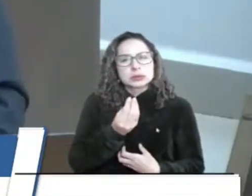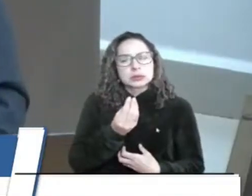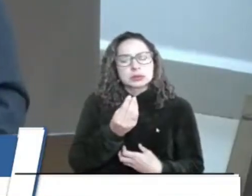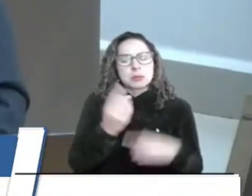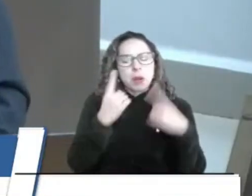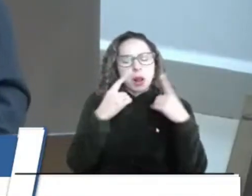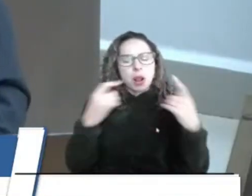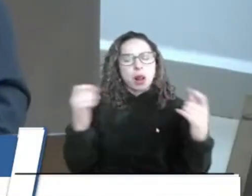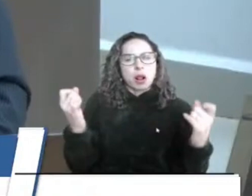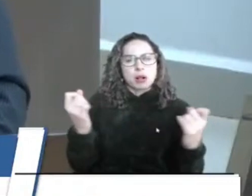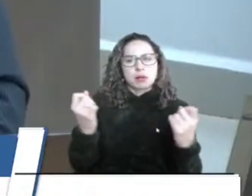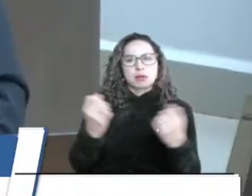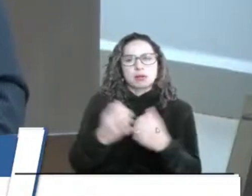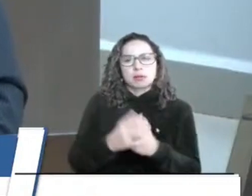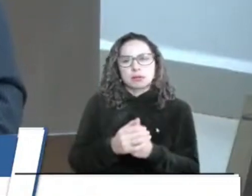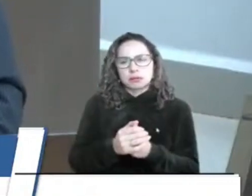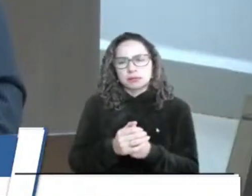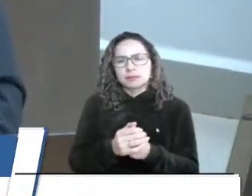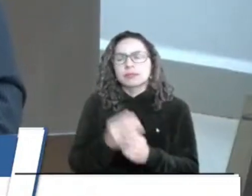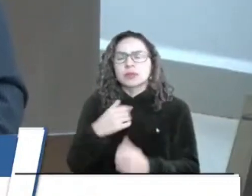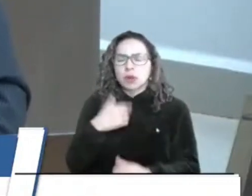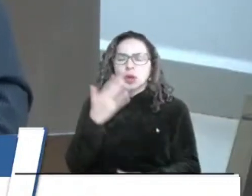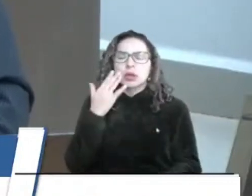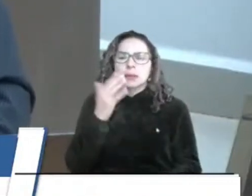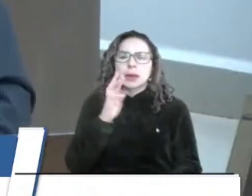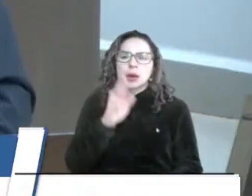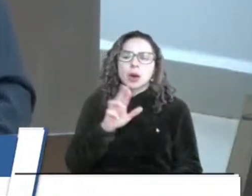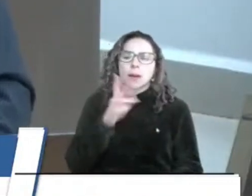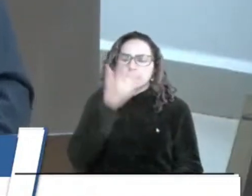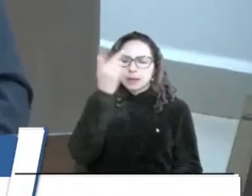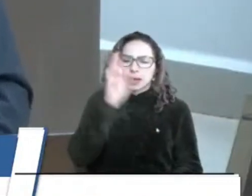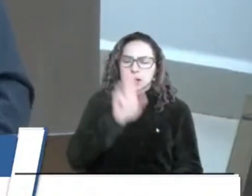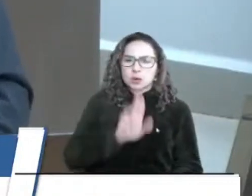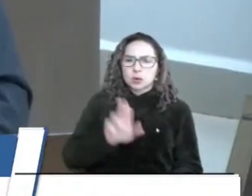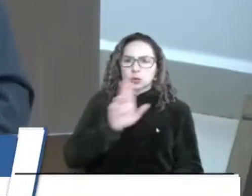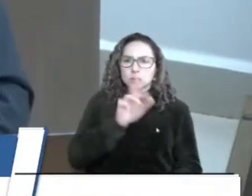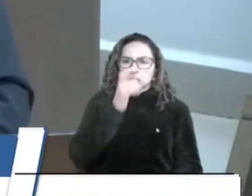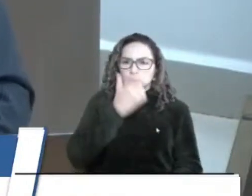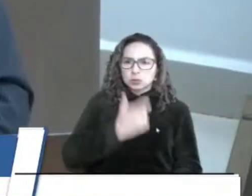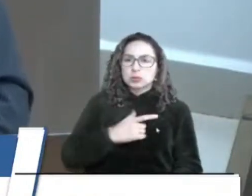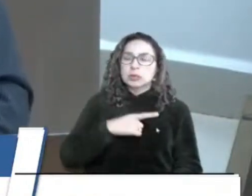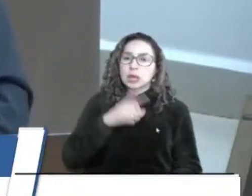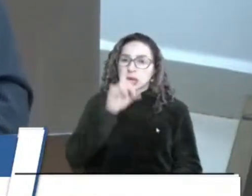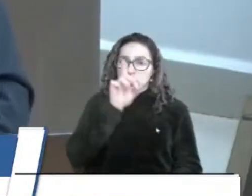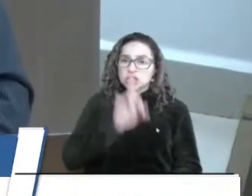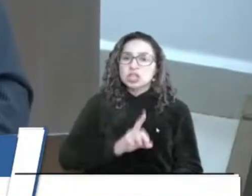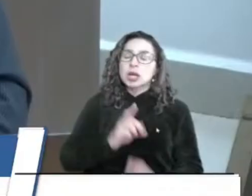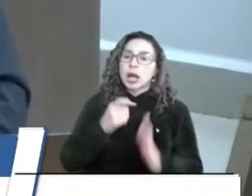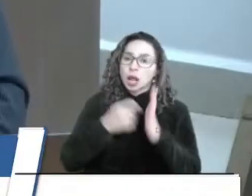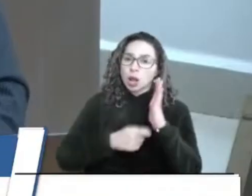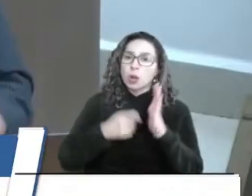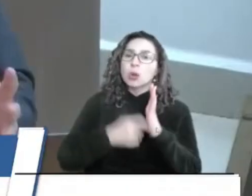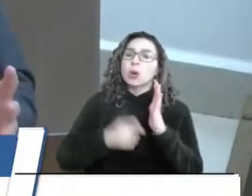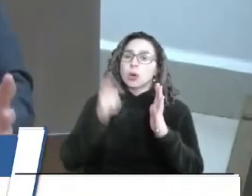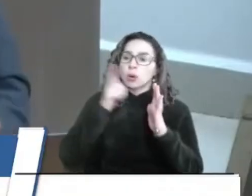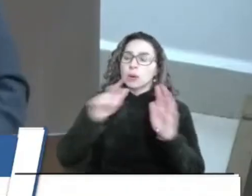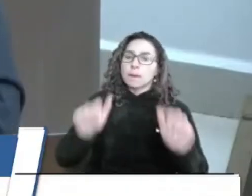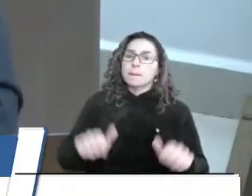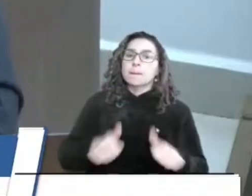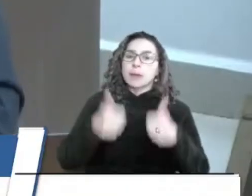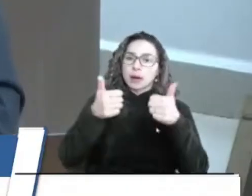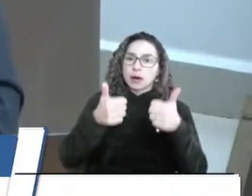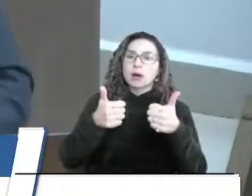agredida. A gente reconhece que o usuário ele tem direito de reivindicar melhorias no serviço